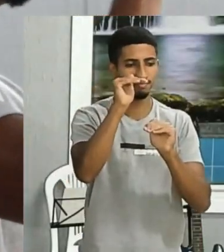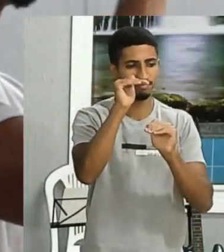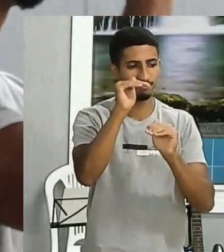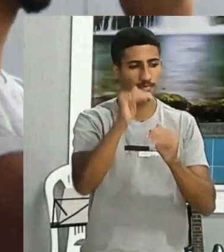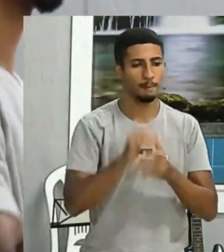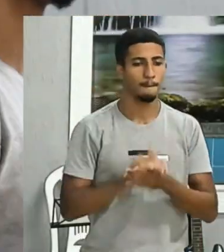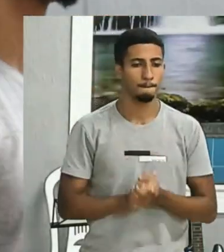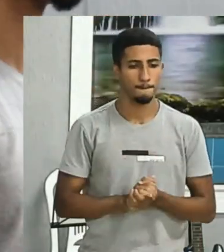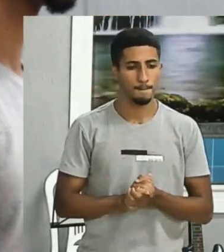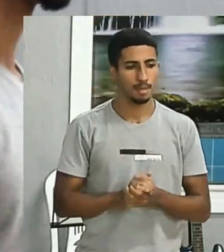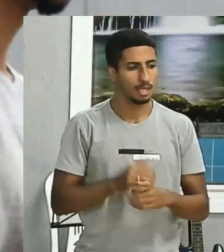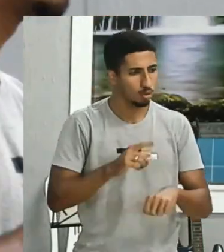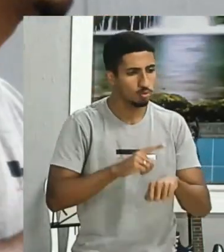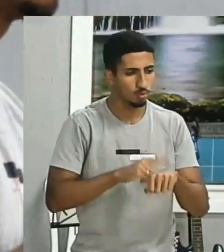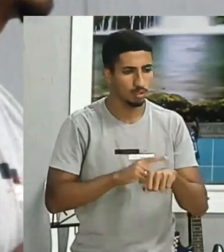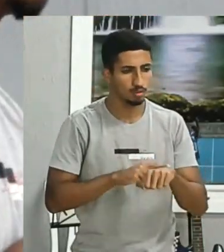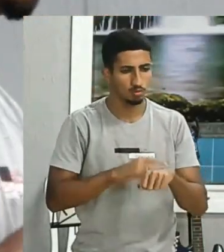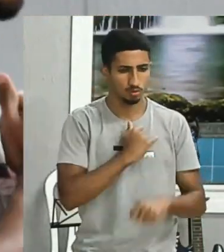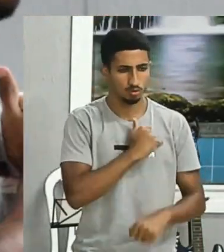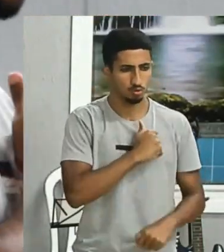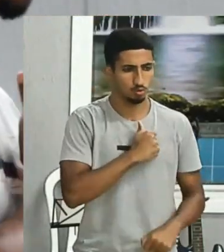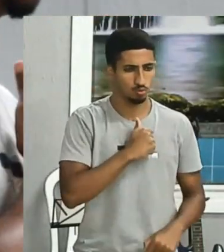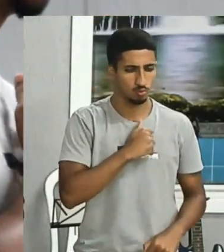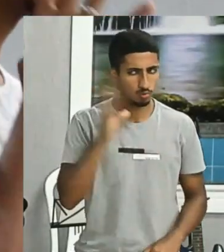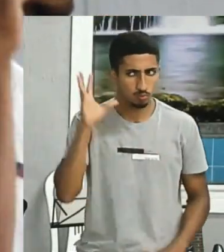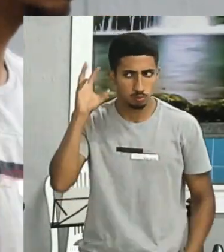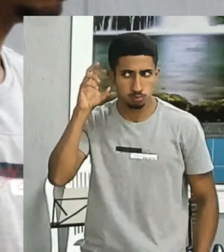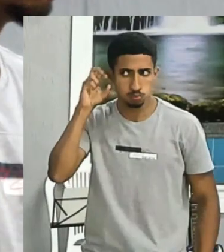Nesse momento, o som de muitas águas,